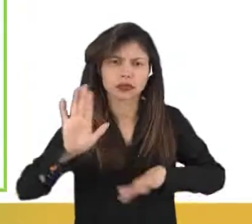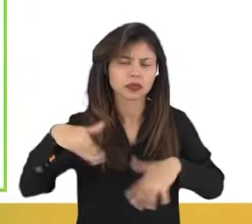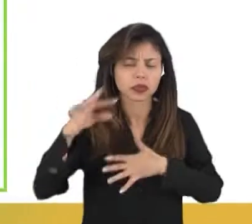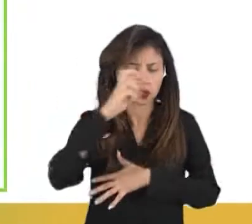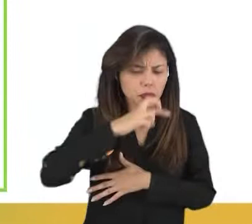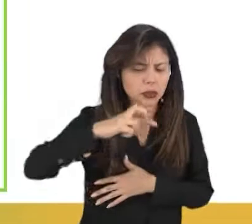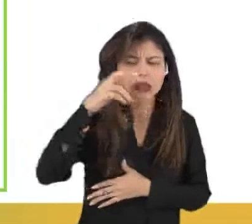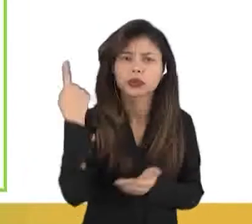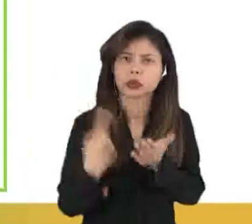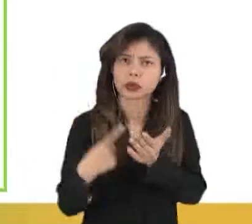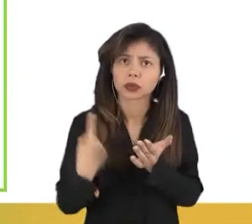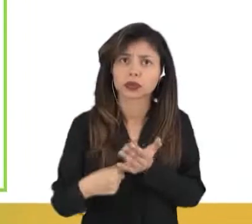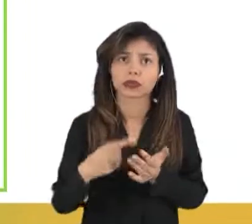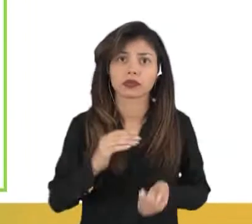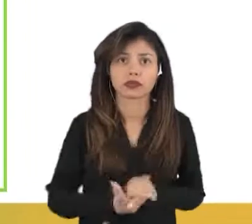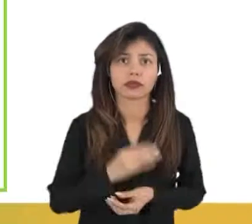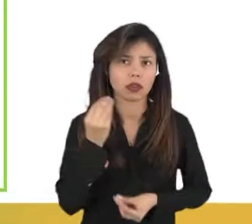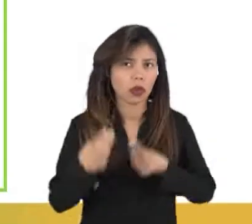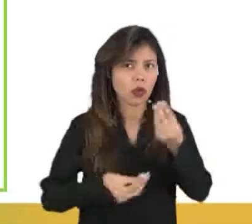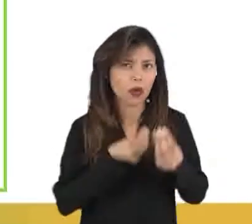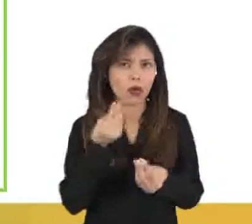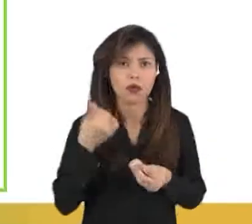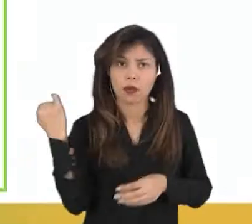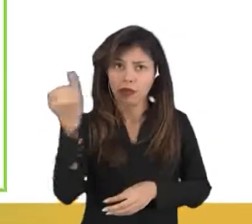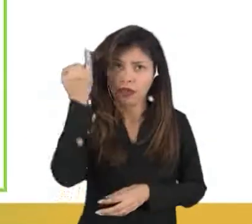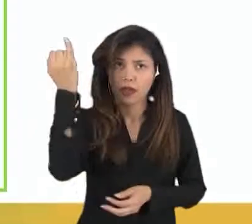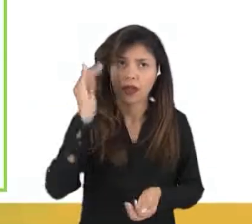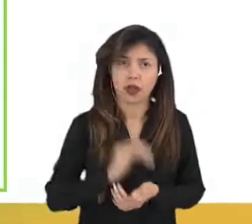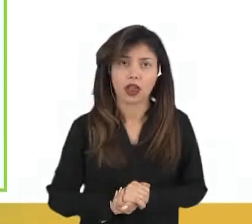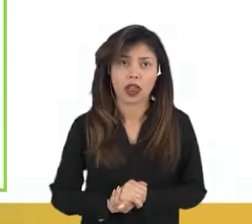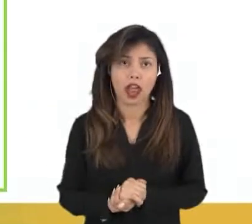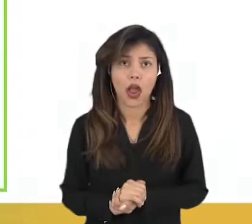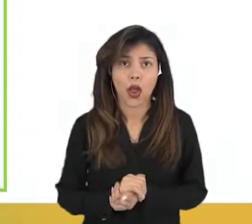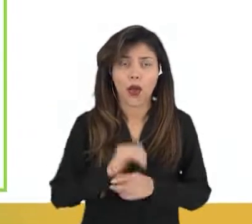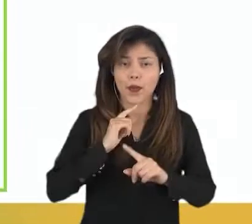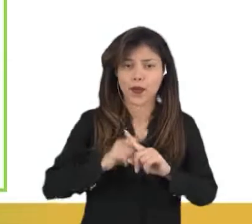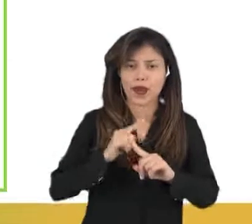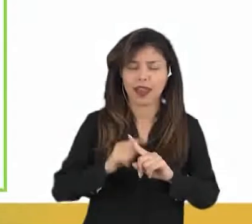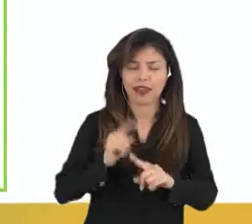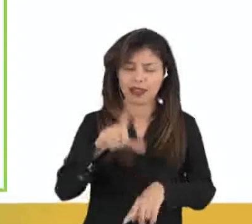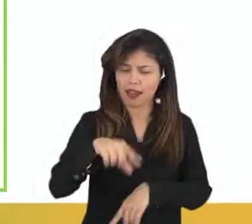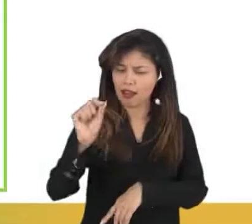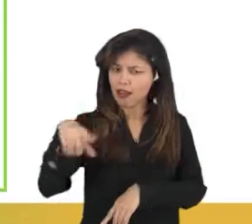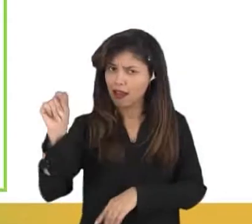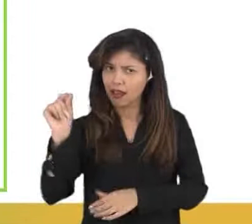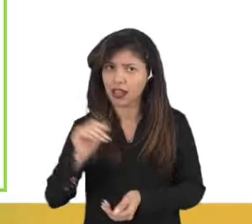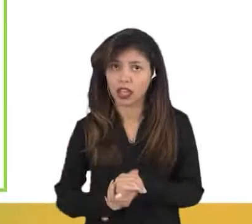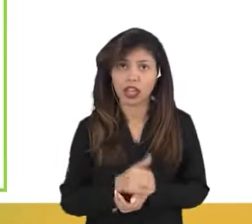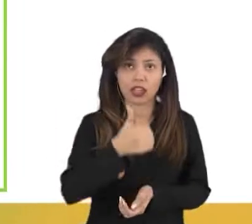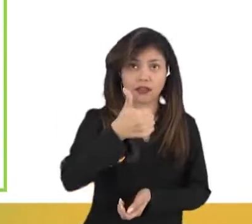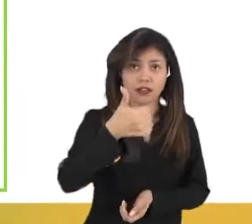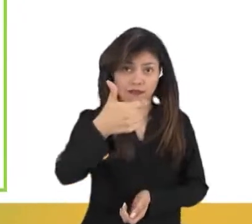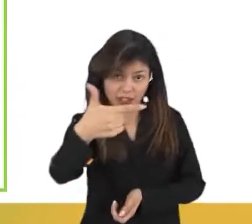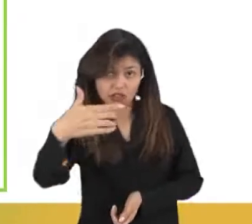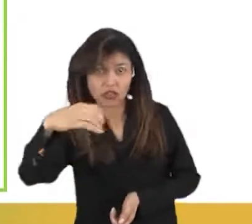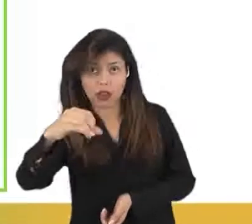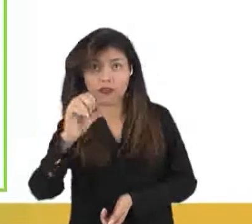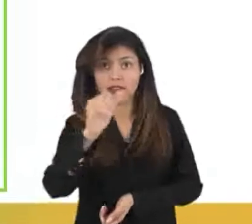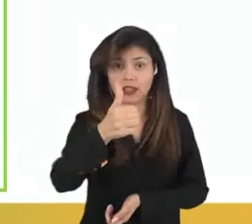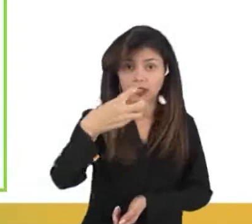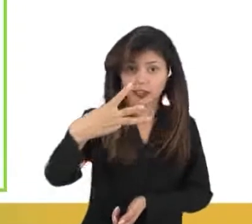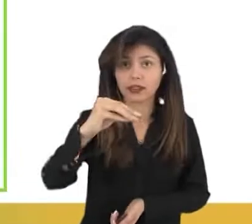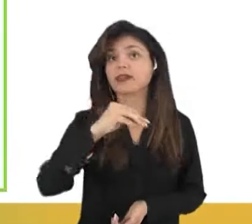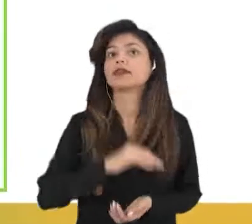análise combinatória, né? Como de princípio multiplicativo da contagem, que nós vimos nas aulas 29 e 30.